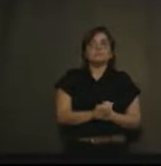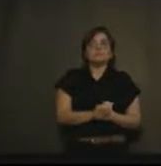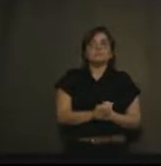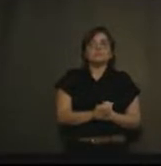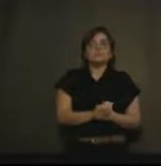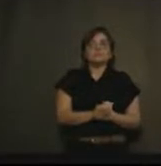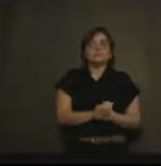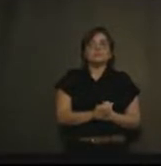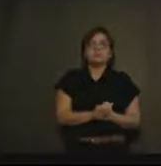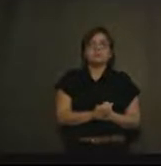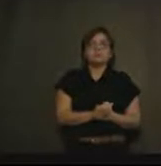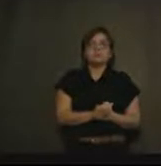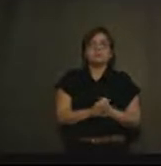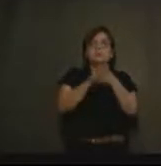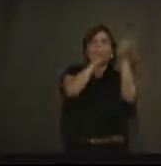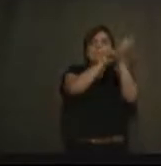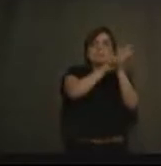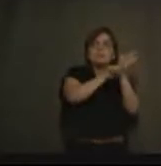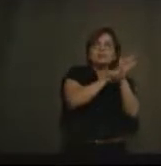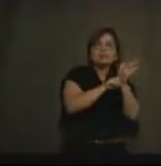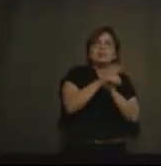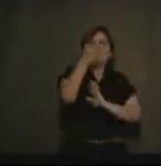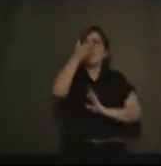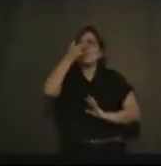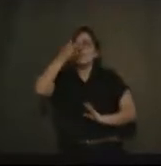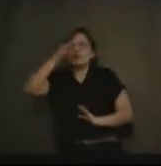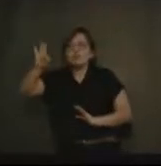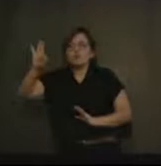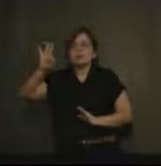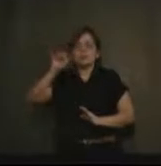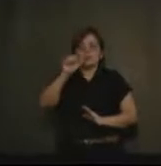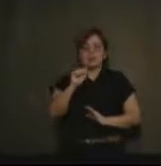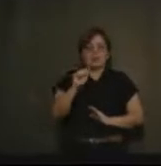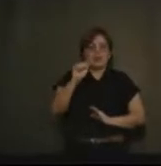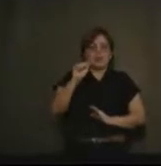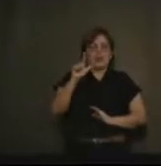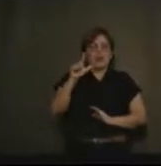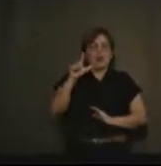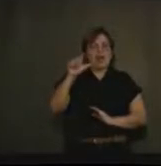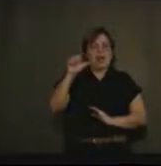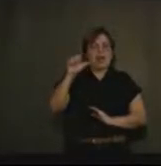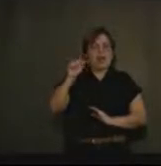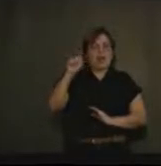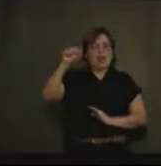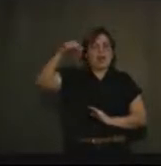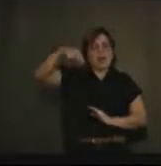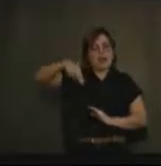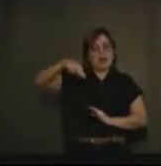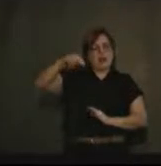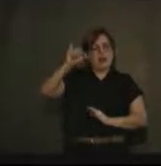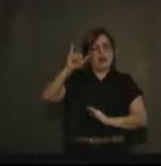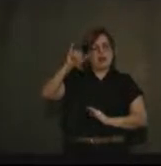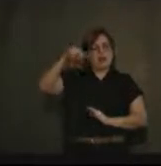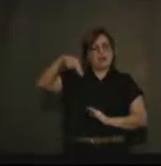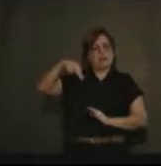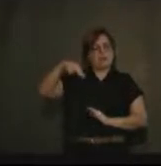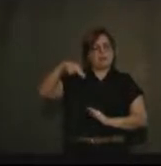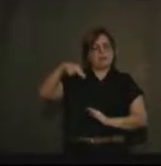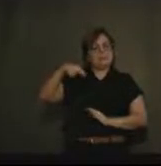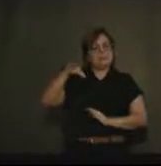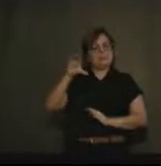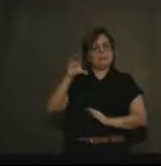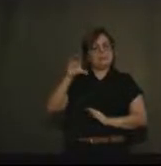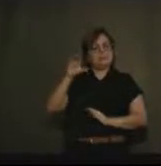O pesquisador francês Alain Chansigne publicou em 2012, vejam a data, 2012 é o